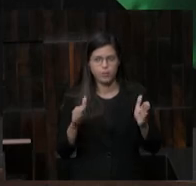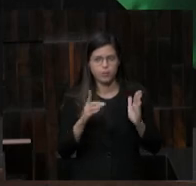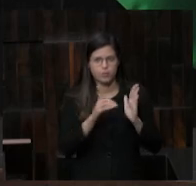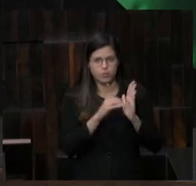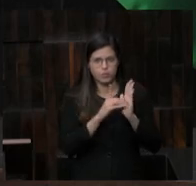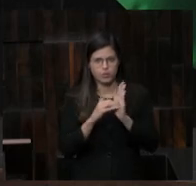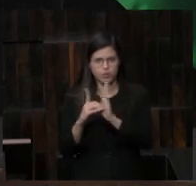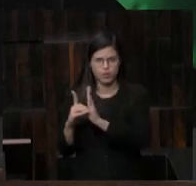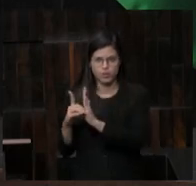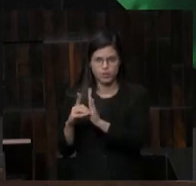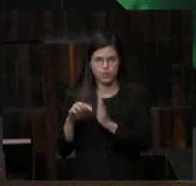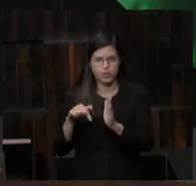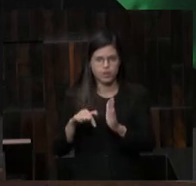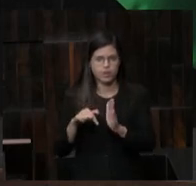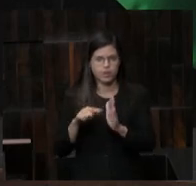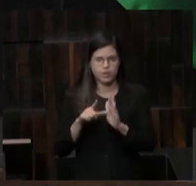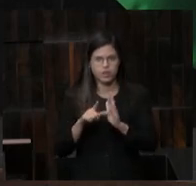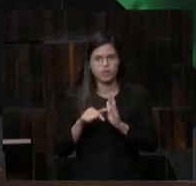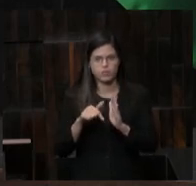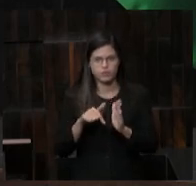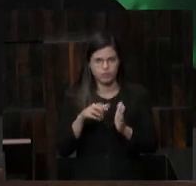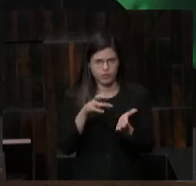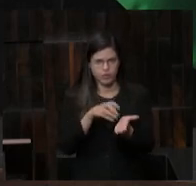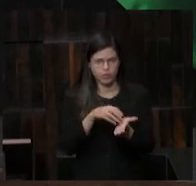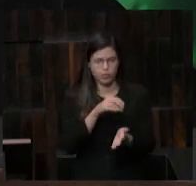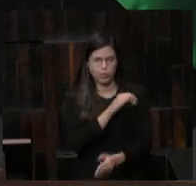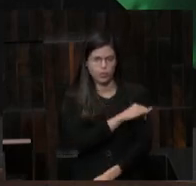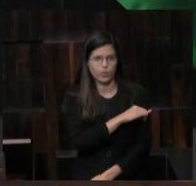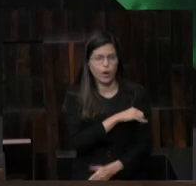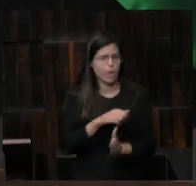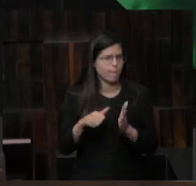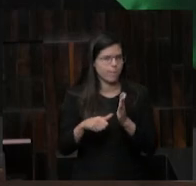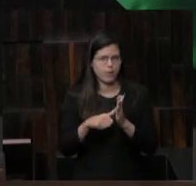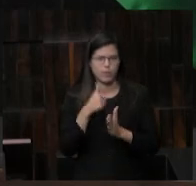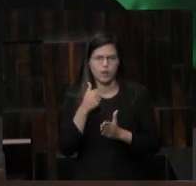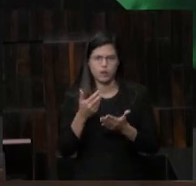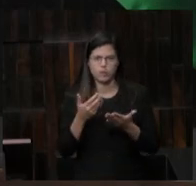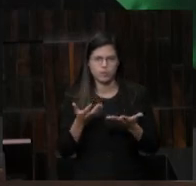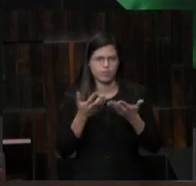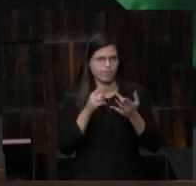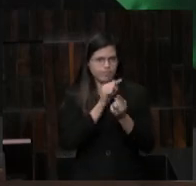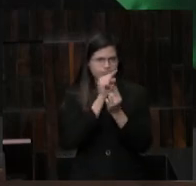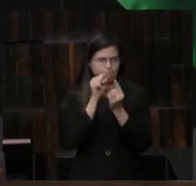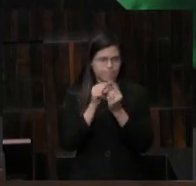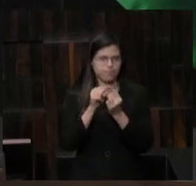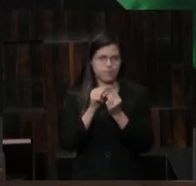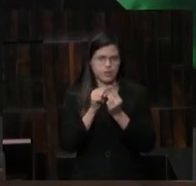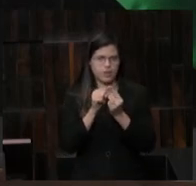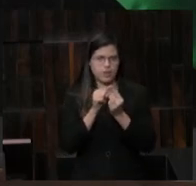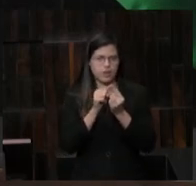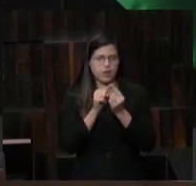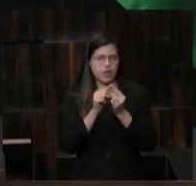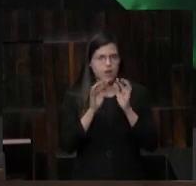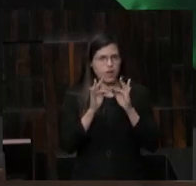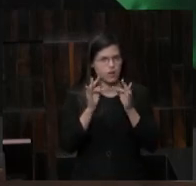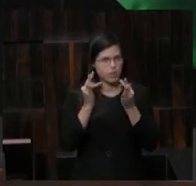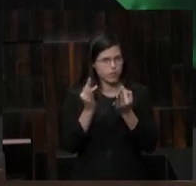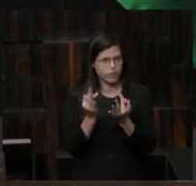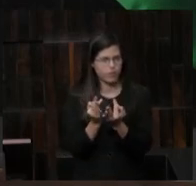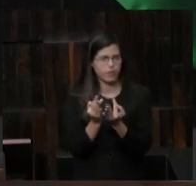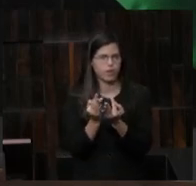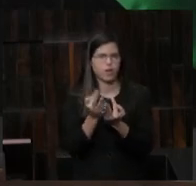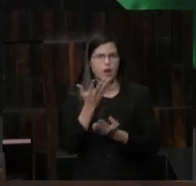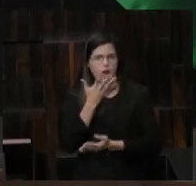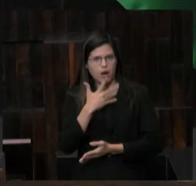centro. E, lógico, é o primeiro de muitos, que a nossa intenção é que seja que a pessoa, a família, né, a